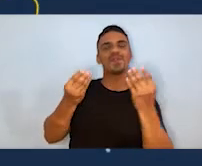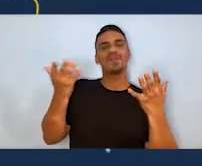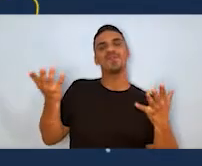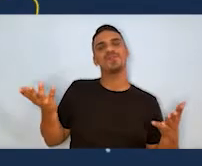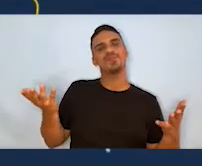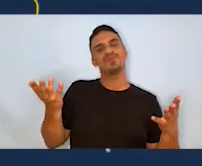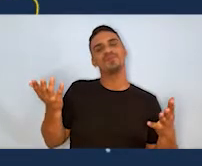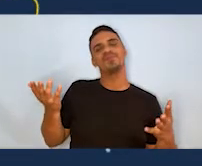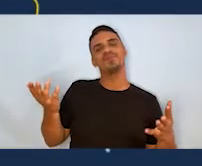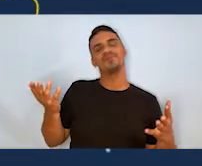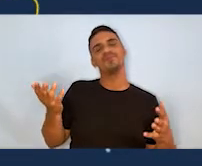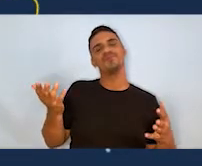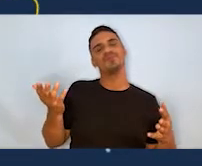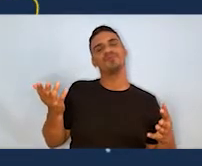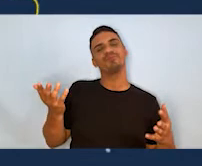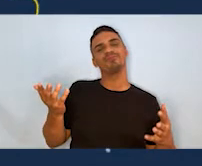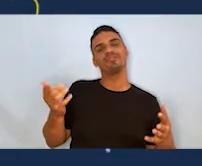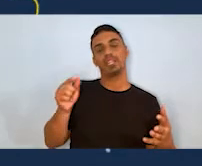fazendo, quem tá